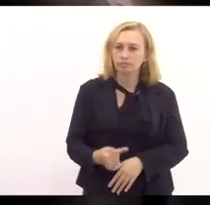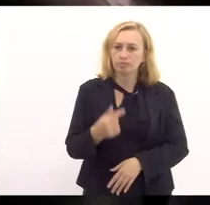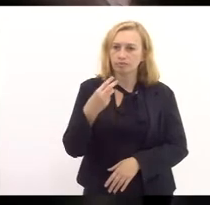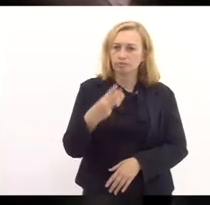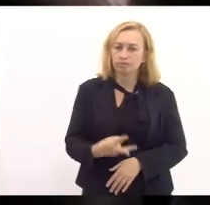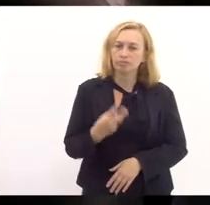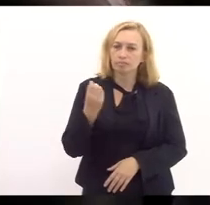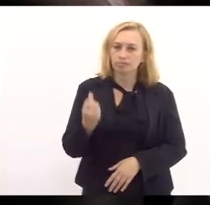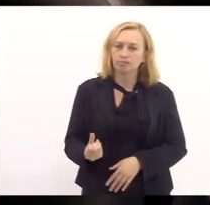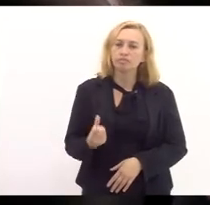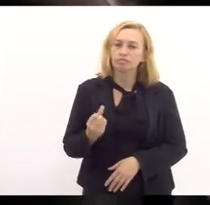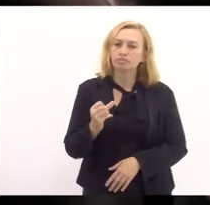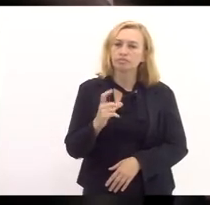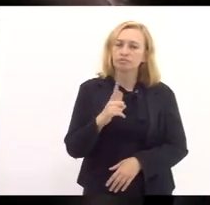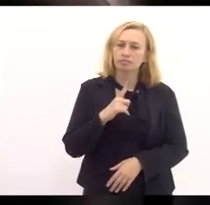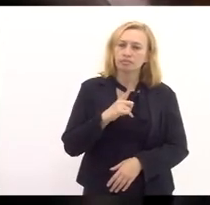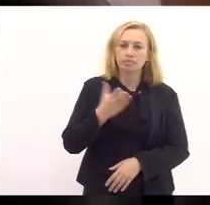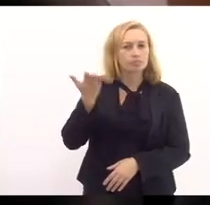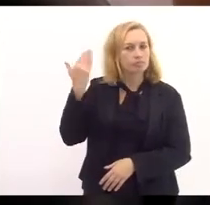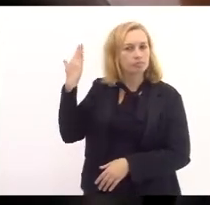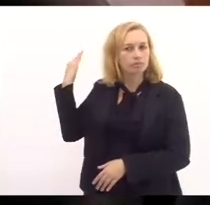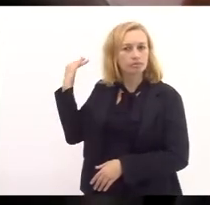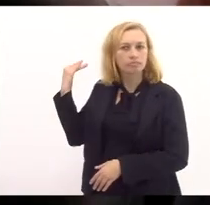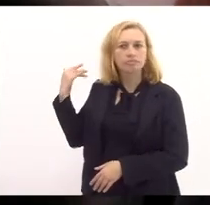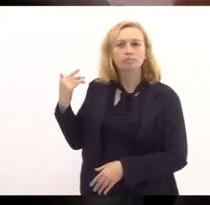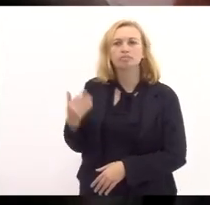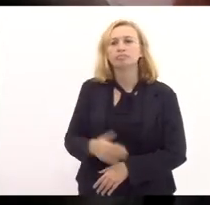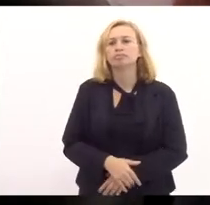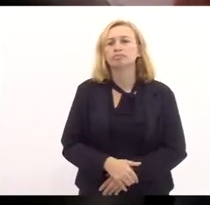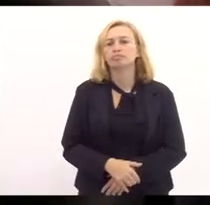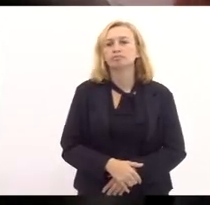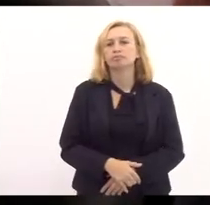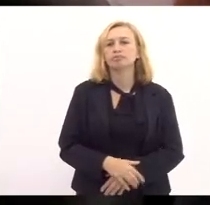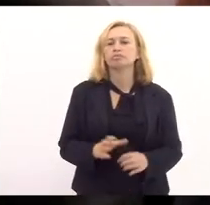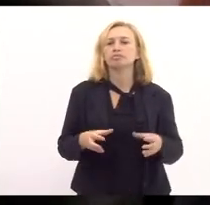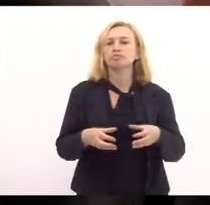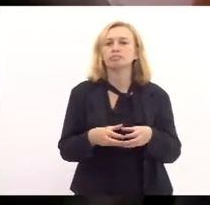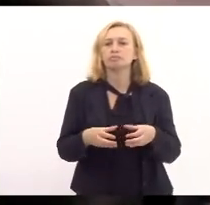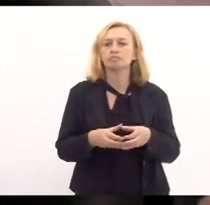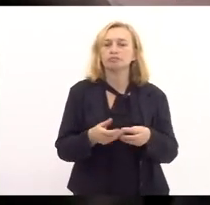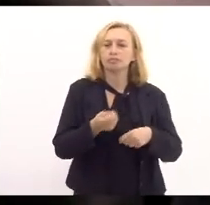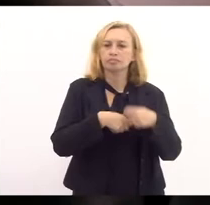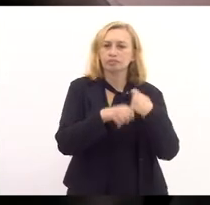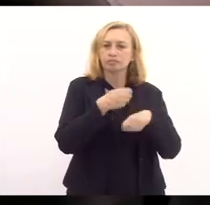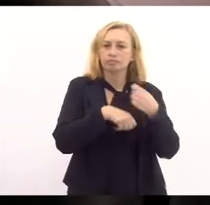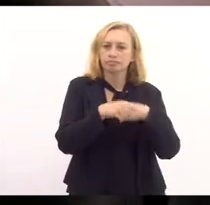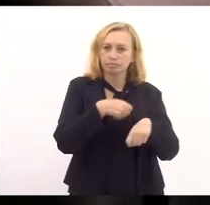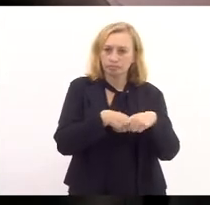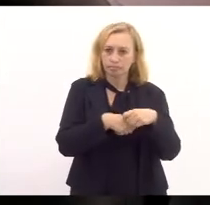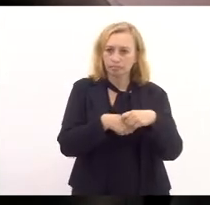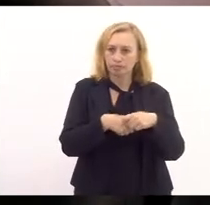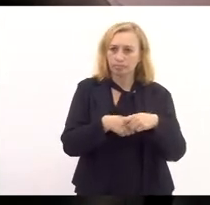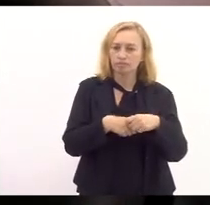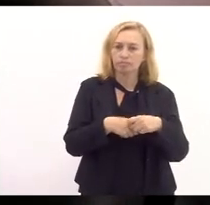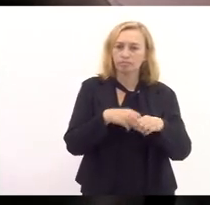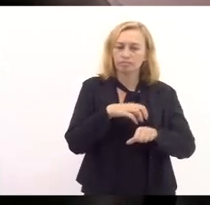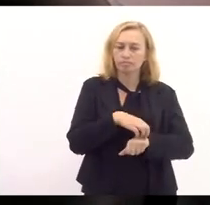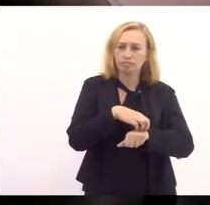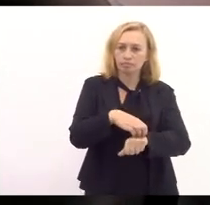47.336. Houve, à época, o levantamento que nós temos, houve, à época, um comitê administrativo extraordinário de